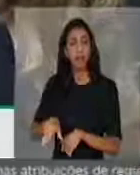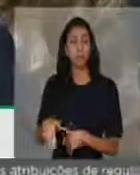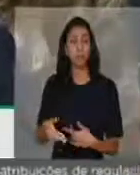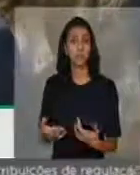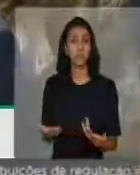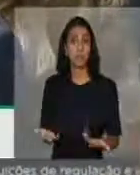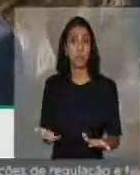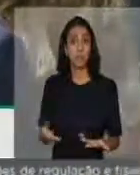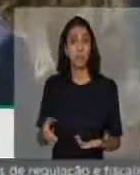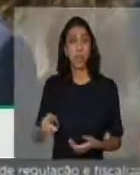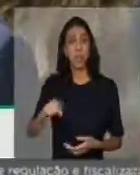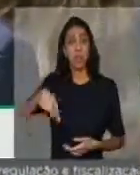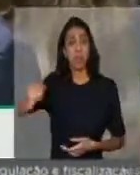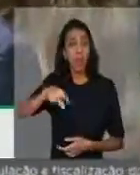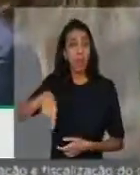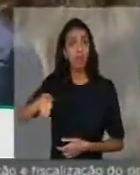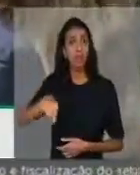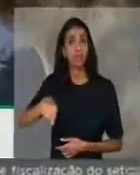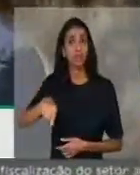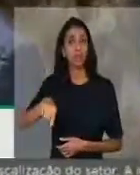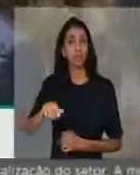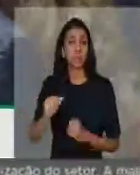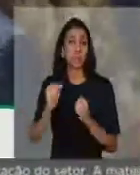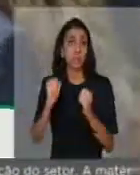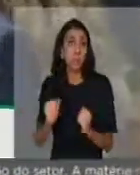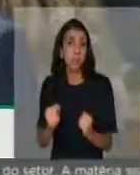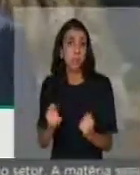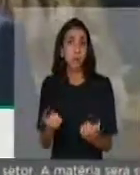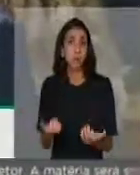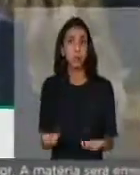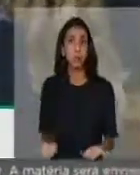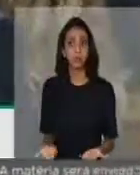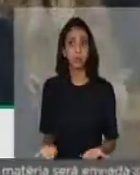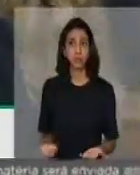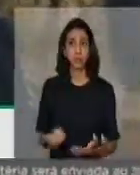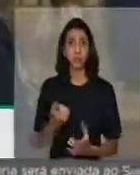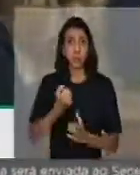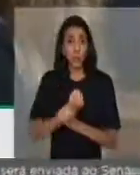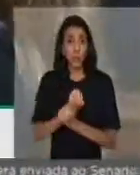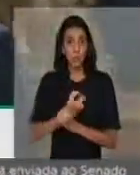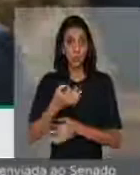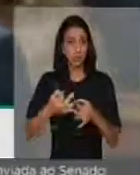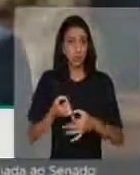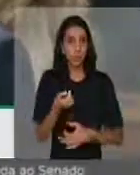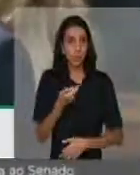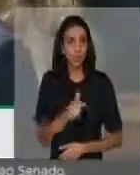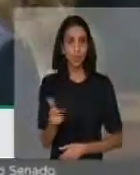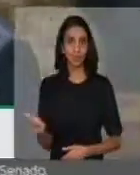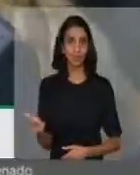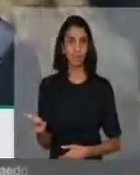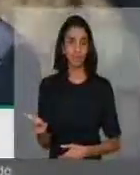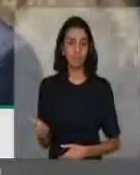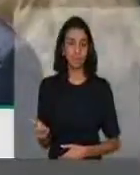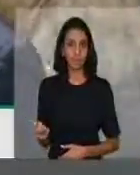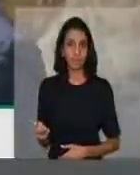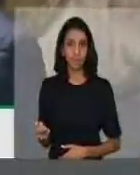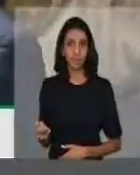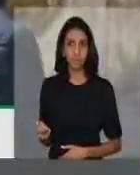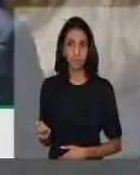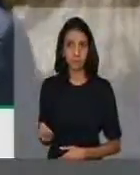estão expostos, sujeitos a essa insegurança jurídica que se criou no país. É